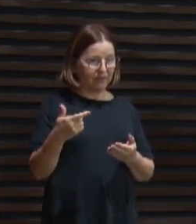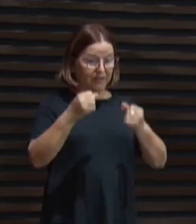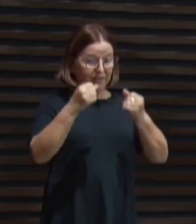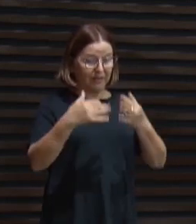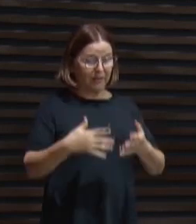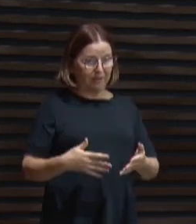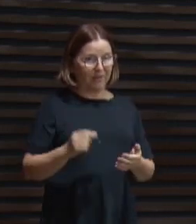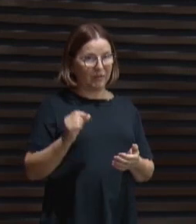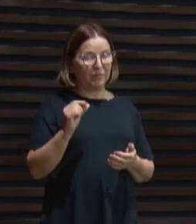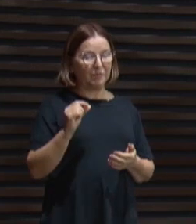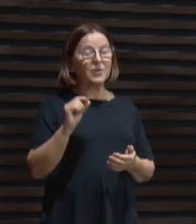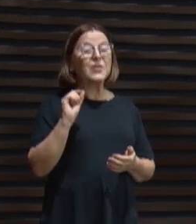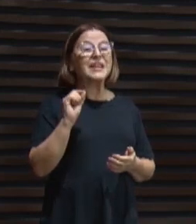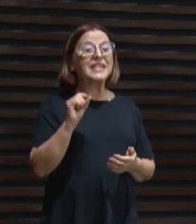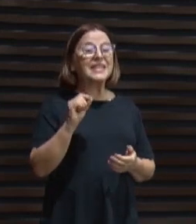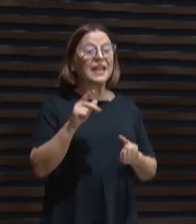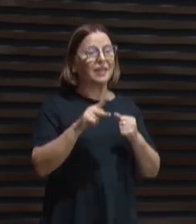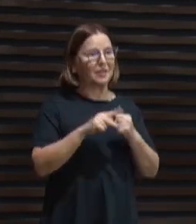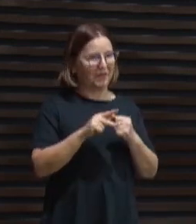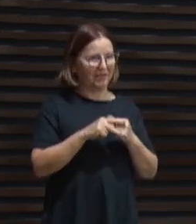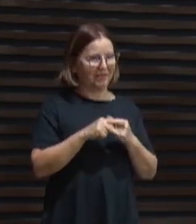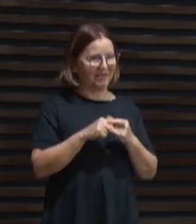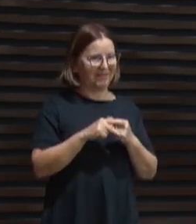um pouquinho quem é esse cara.